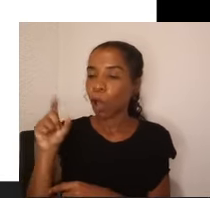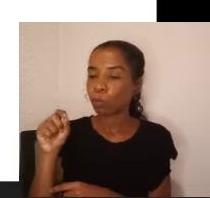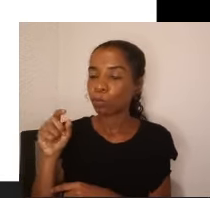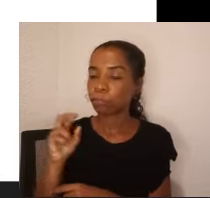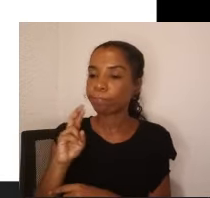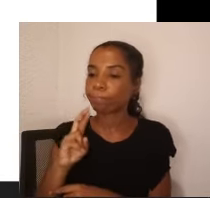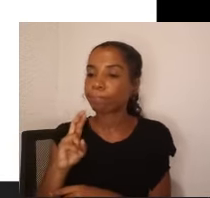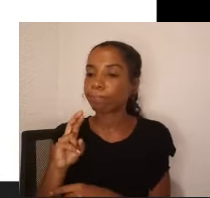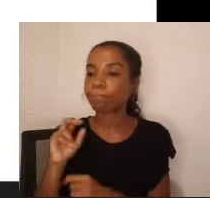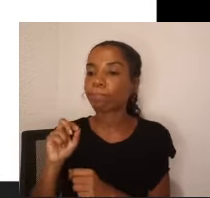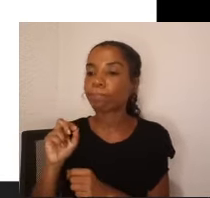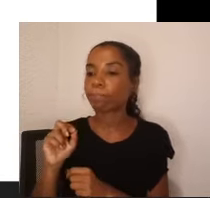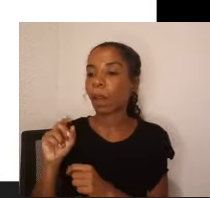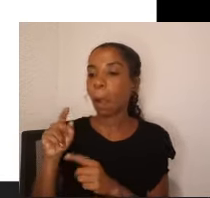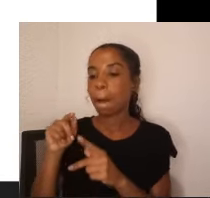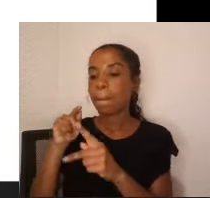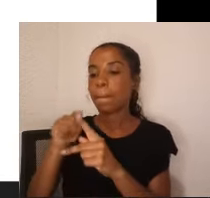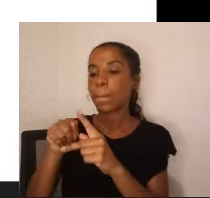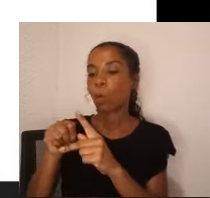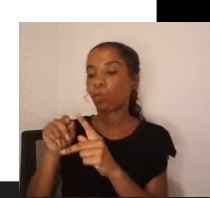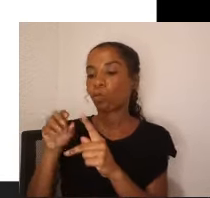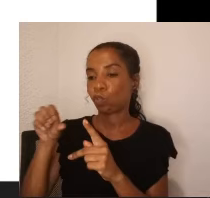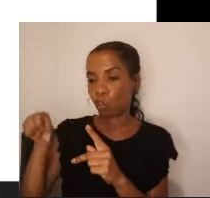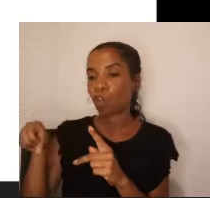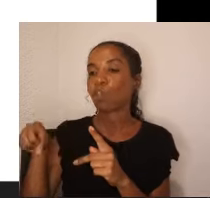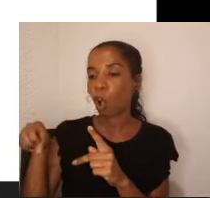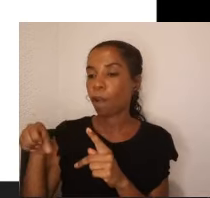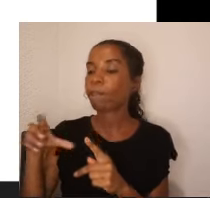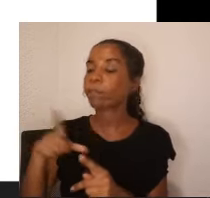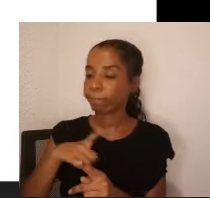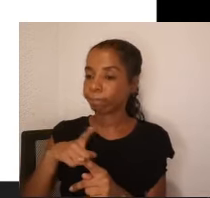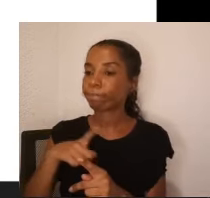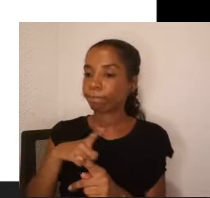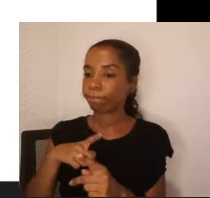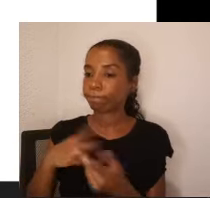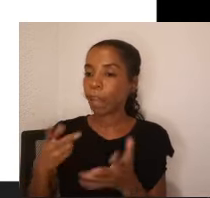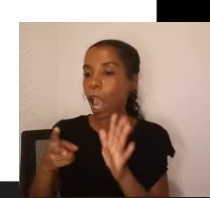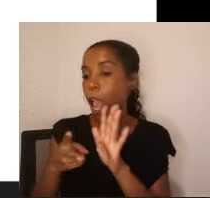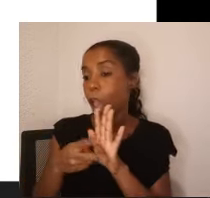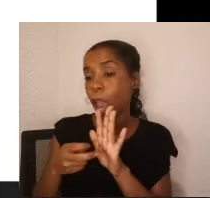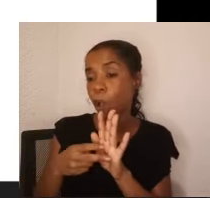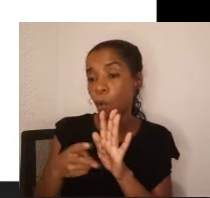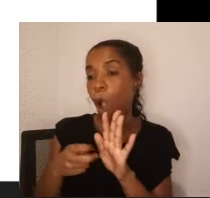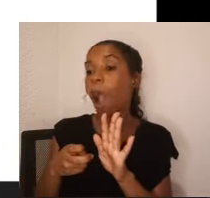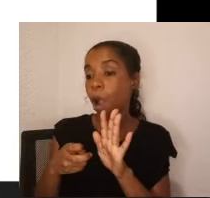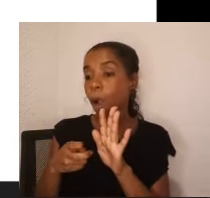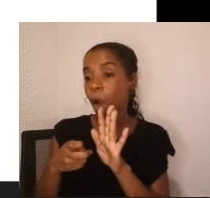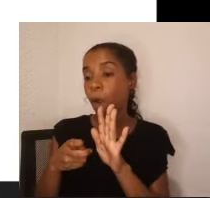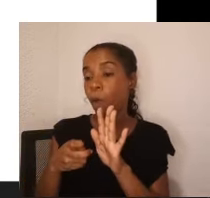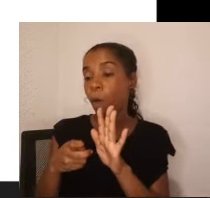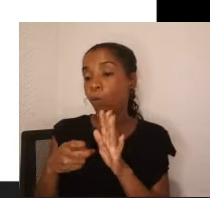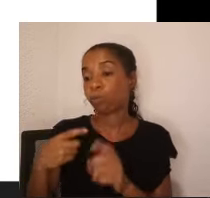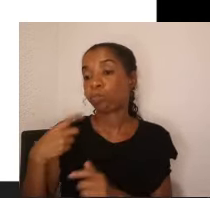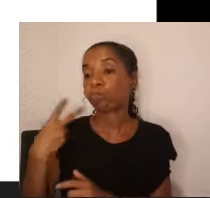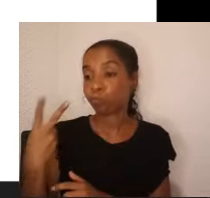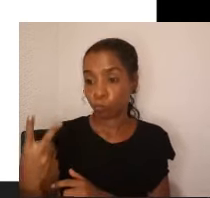no ponto 9 vai existir, né? E ele vai ser exatamente igual a esse valor